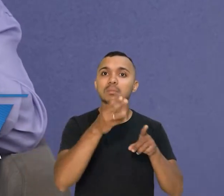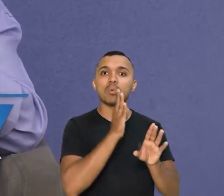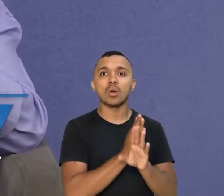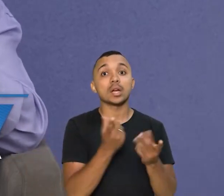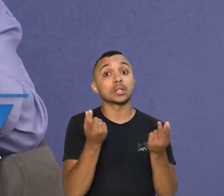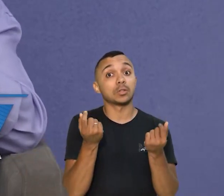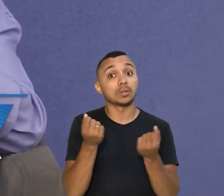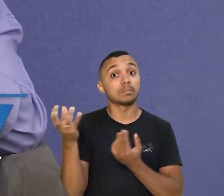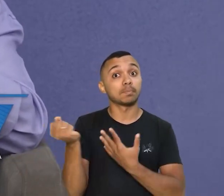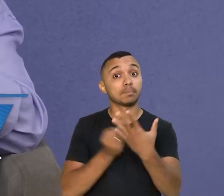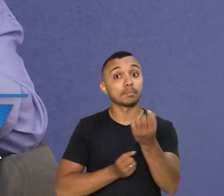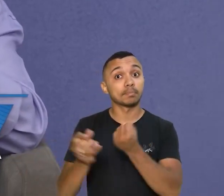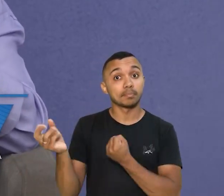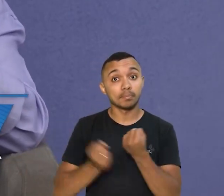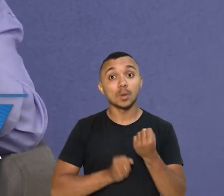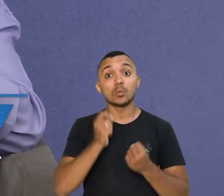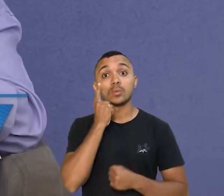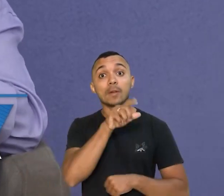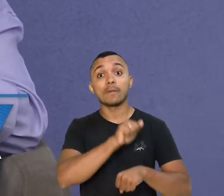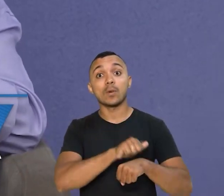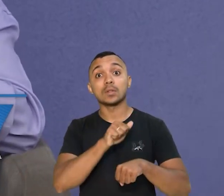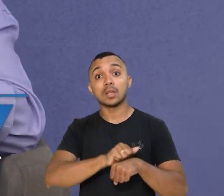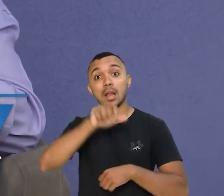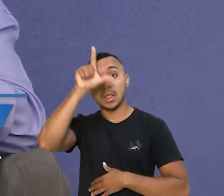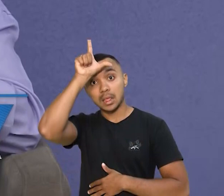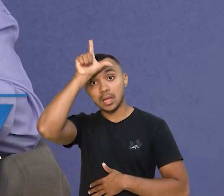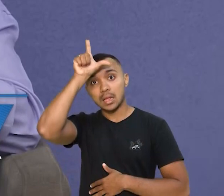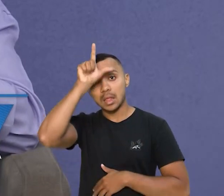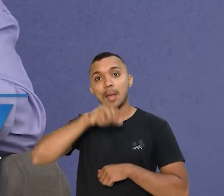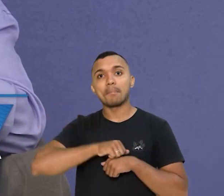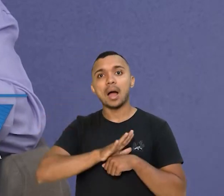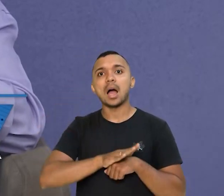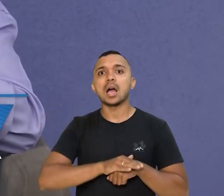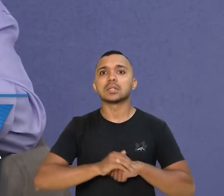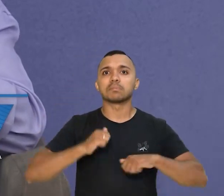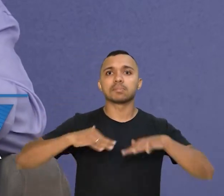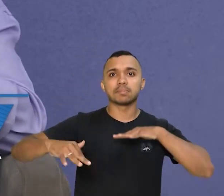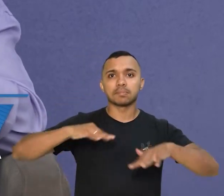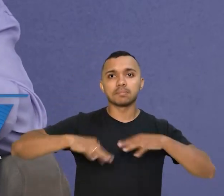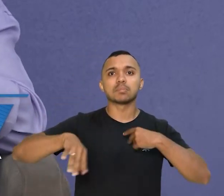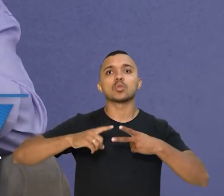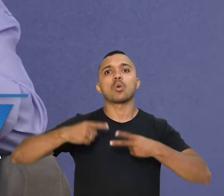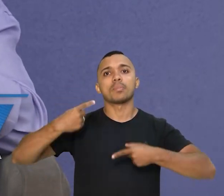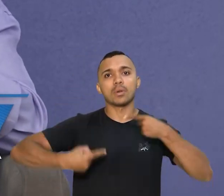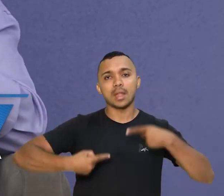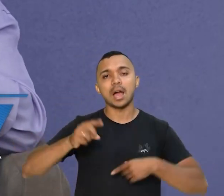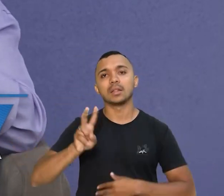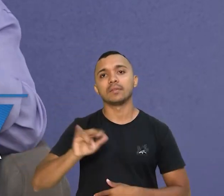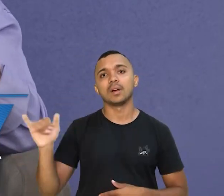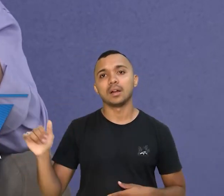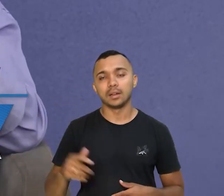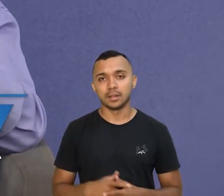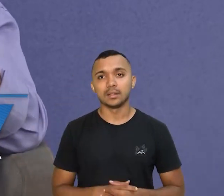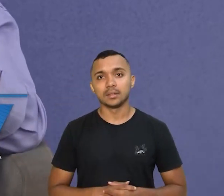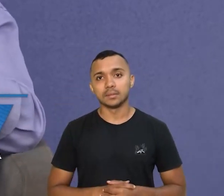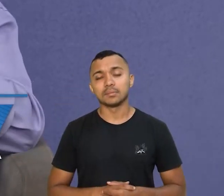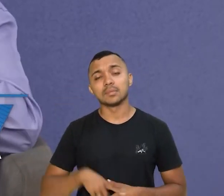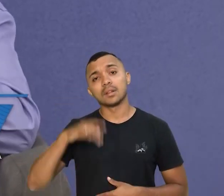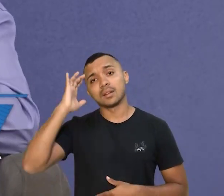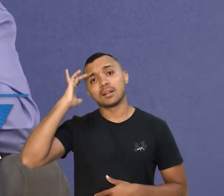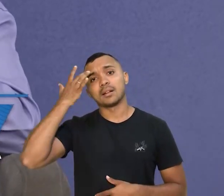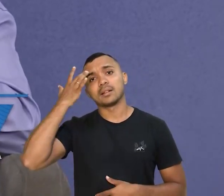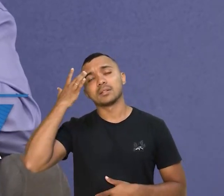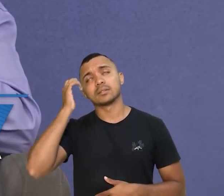dinheiro, fica naquela posição que vai jogar em casa, nos mata-matas que virão, né? Então, eu acho que não vai